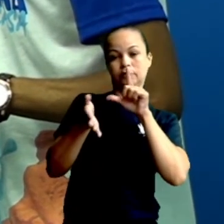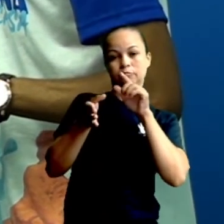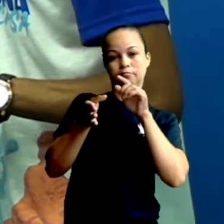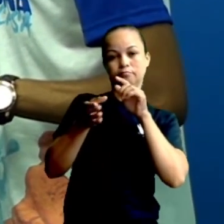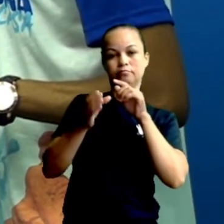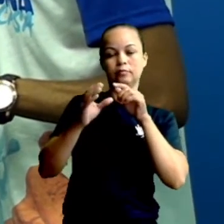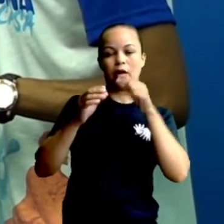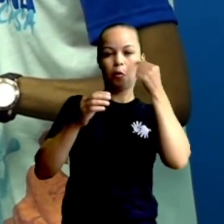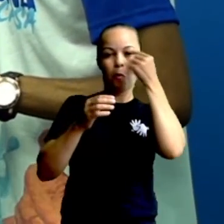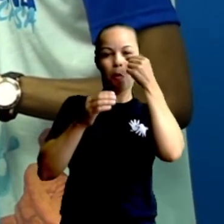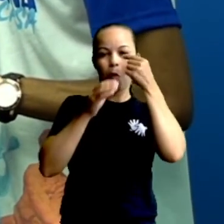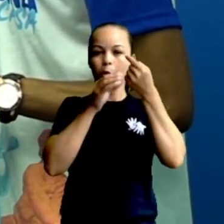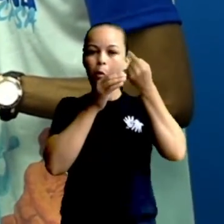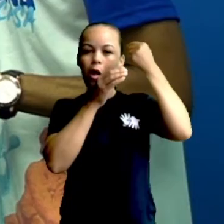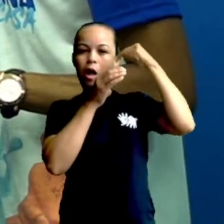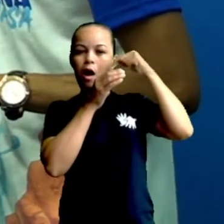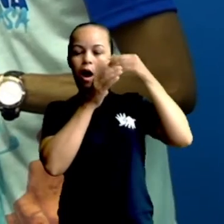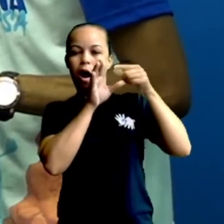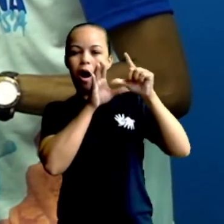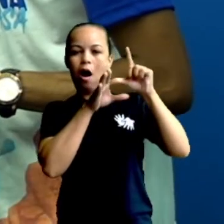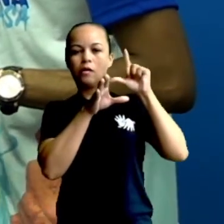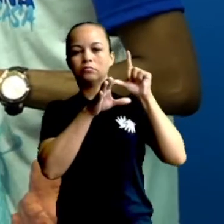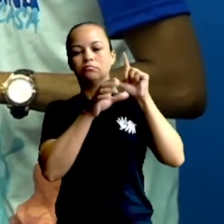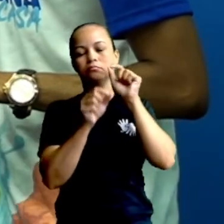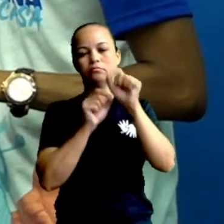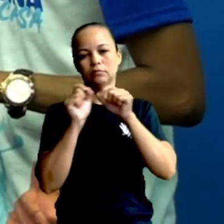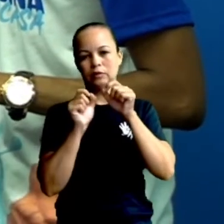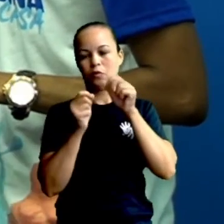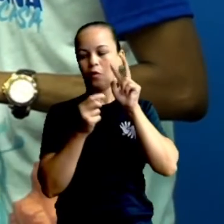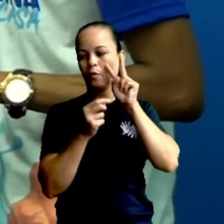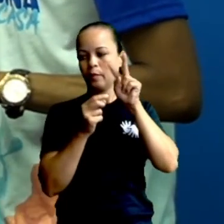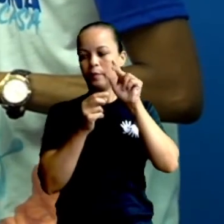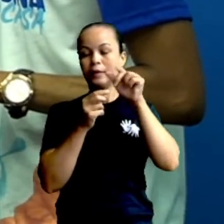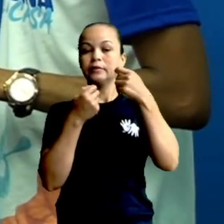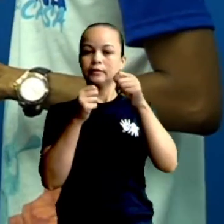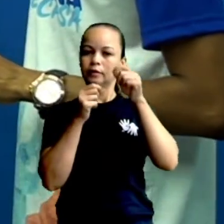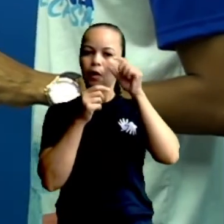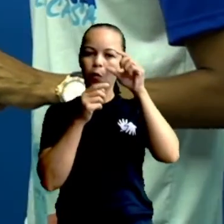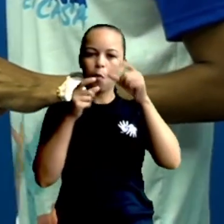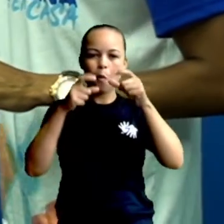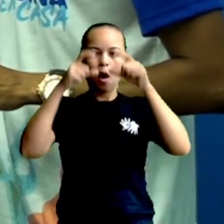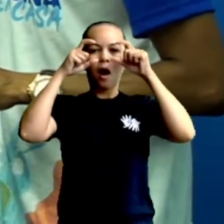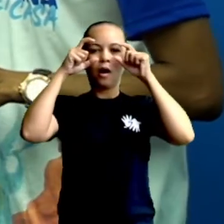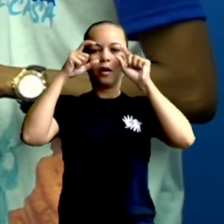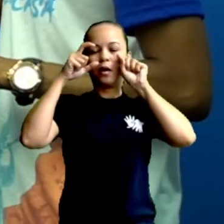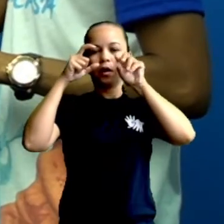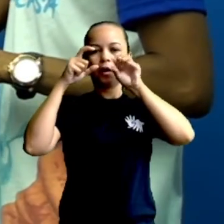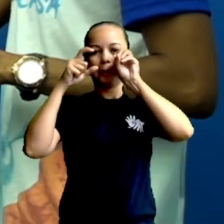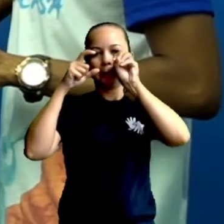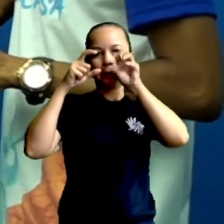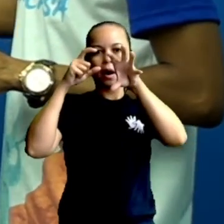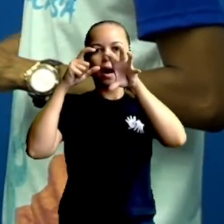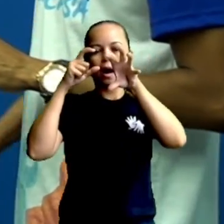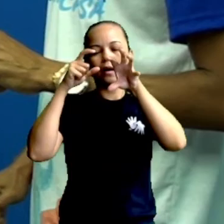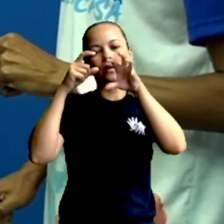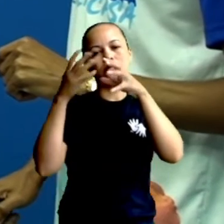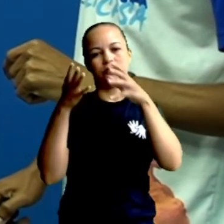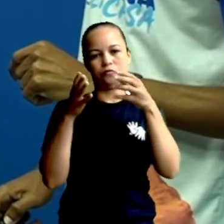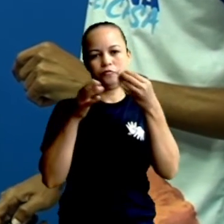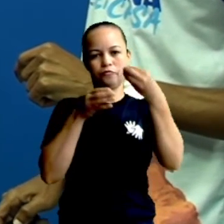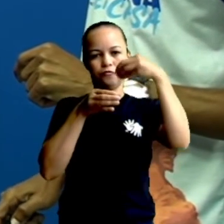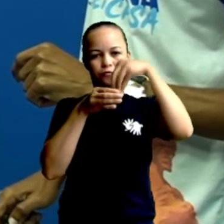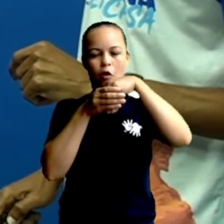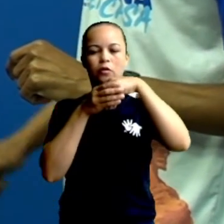aqui, ó, antes da retina. Então tem que colocar uma lente aqui divergente para que o raio foque na